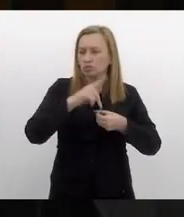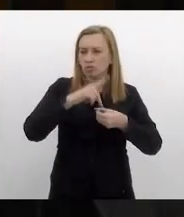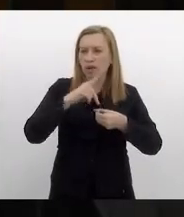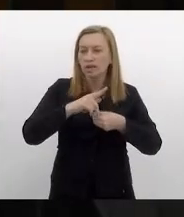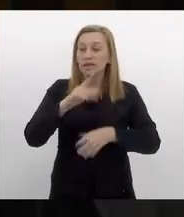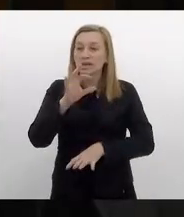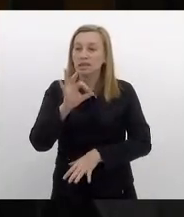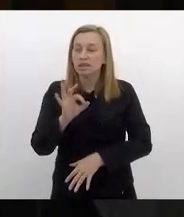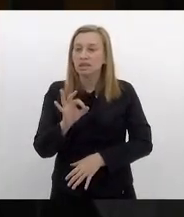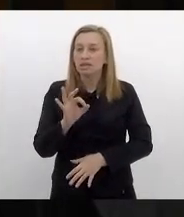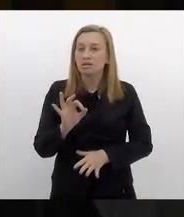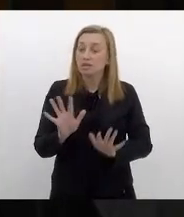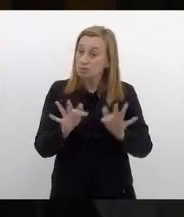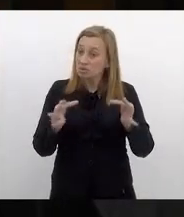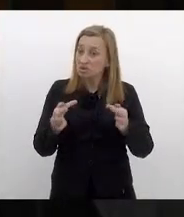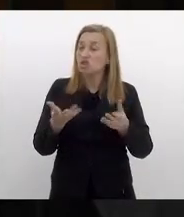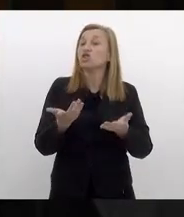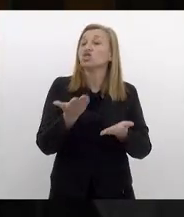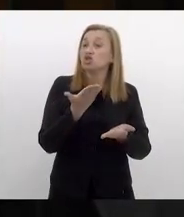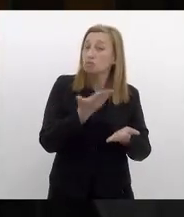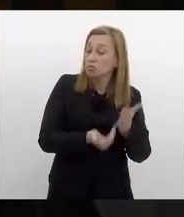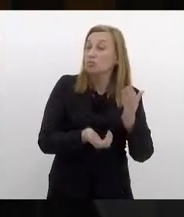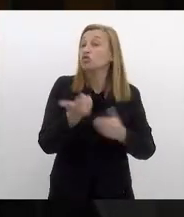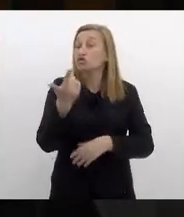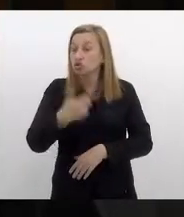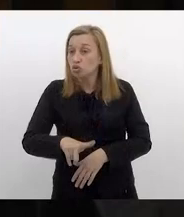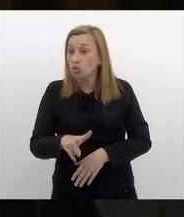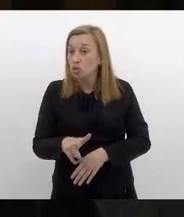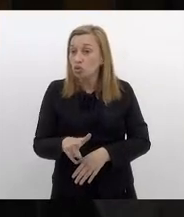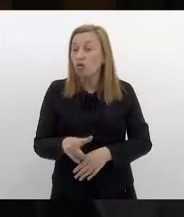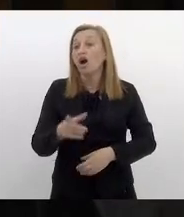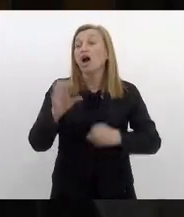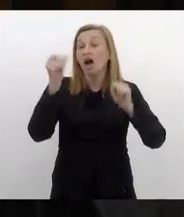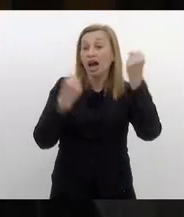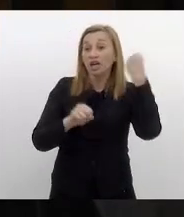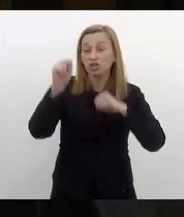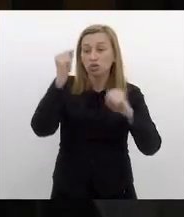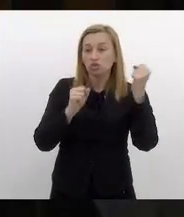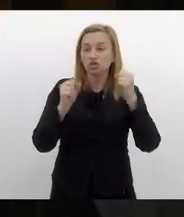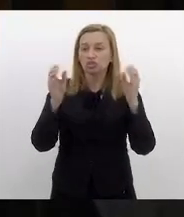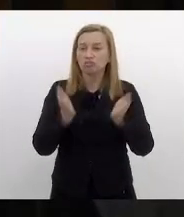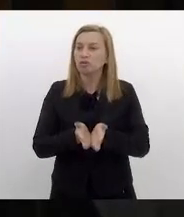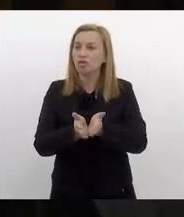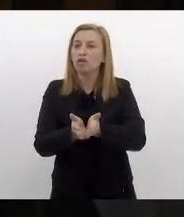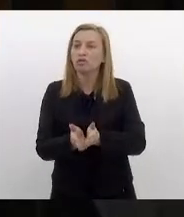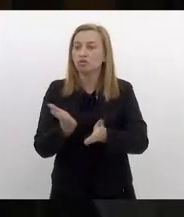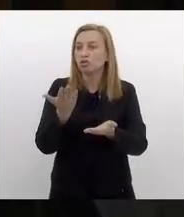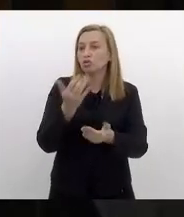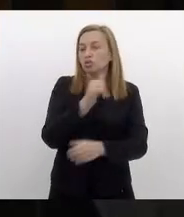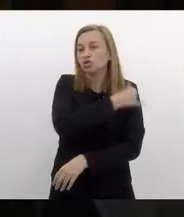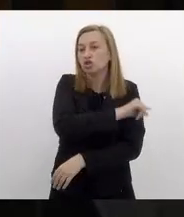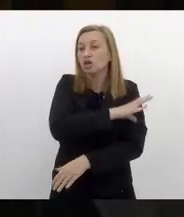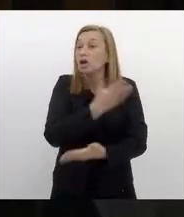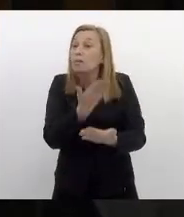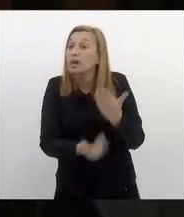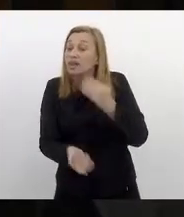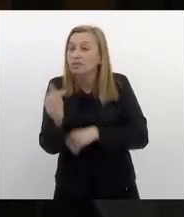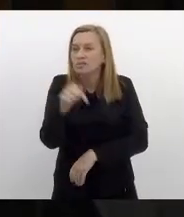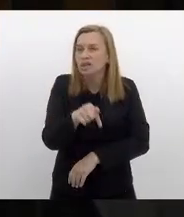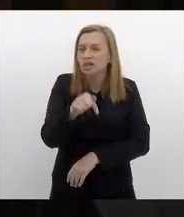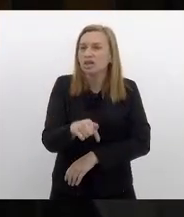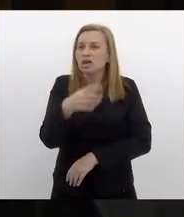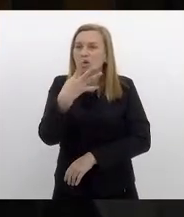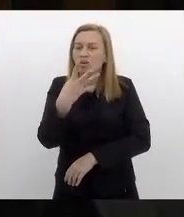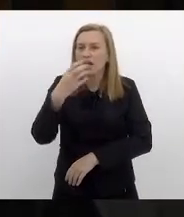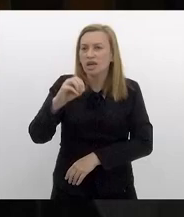simplesmente derrubou de novo, matou novamente a indústria naval do Rio de Janeiro. Nós perdemos aqui algo em torno de 40